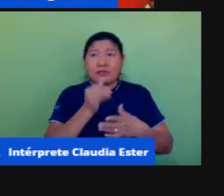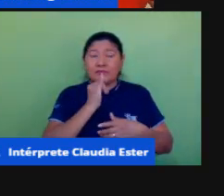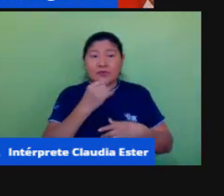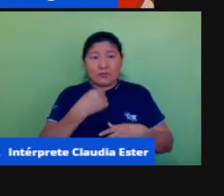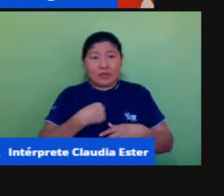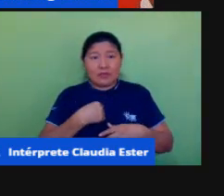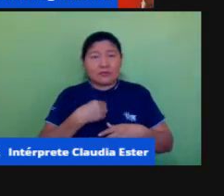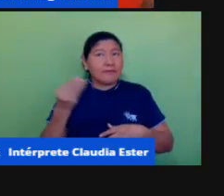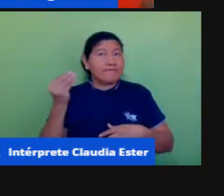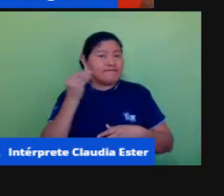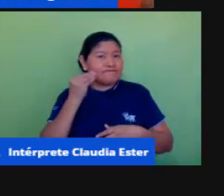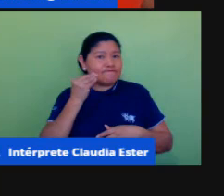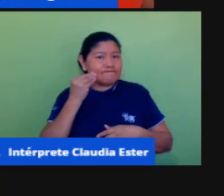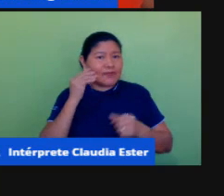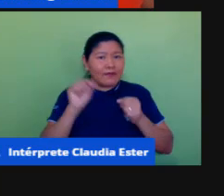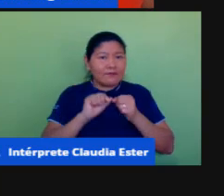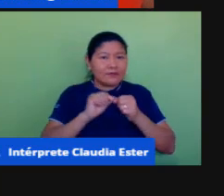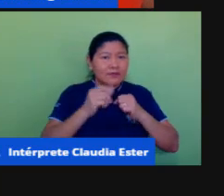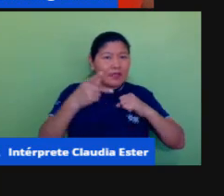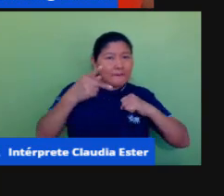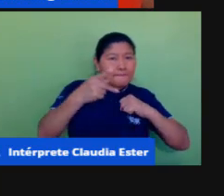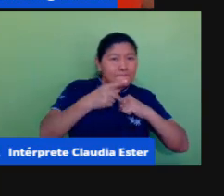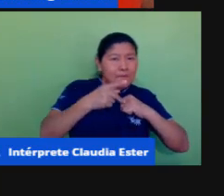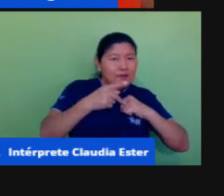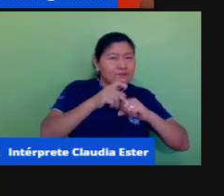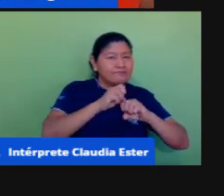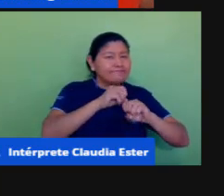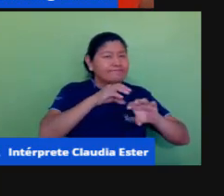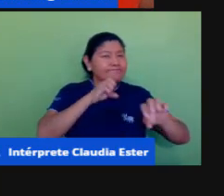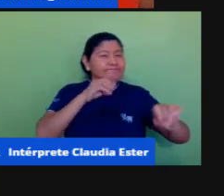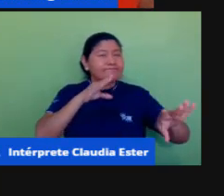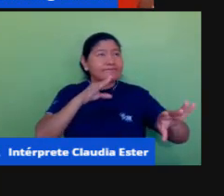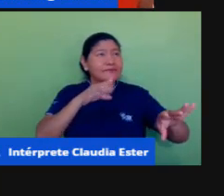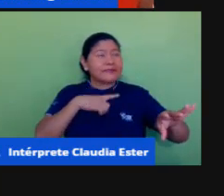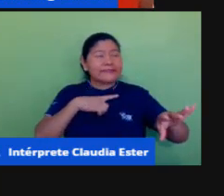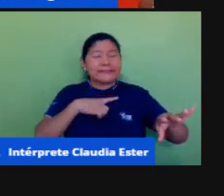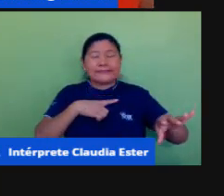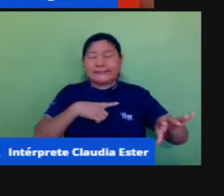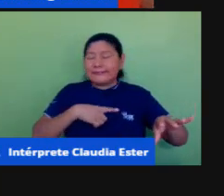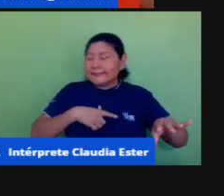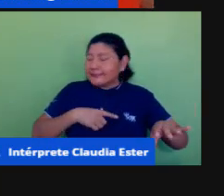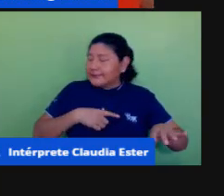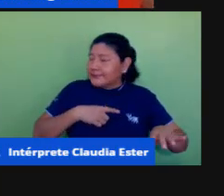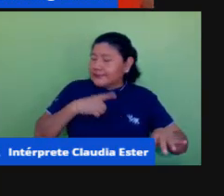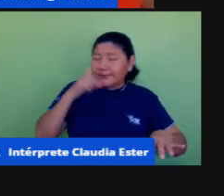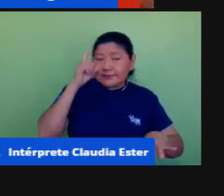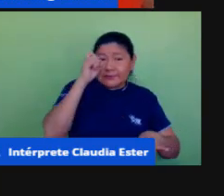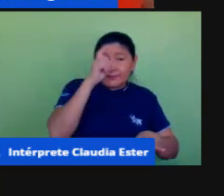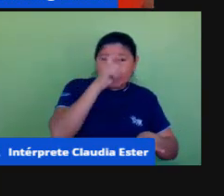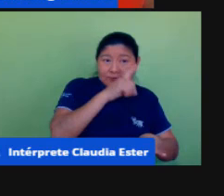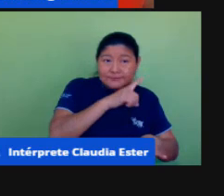pós à distância, foi muito sacrifício, porque não estava acostumado a ter autonomia